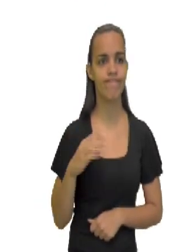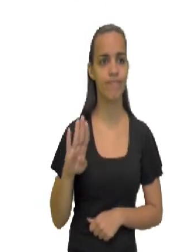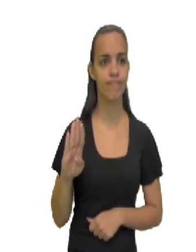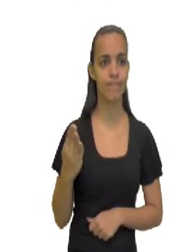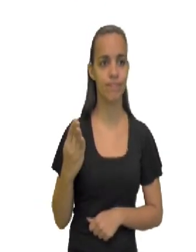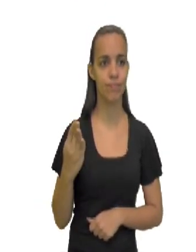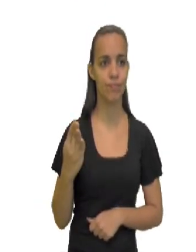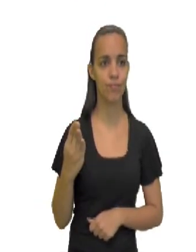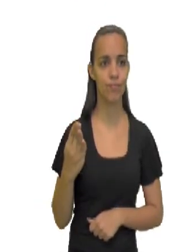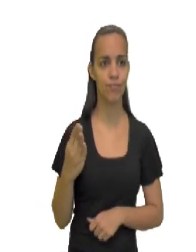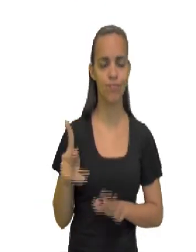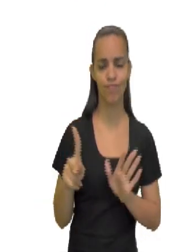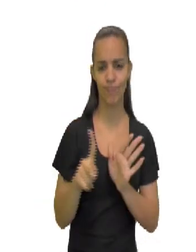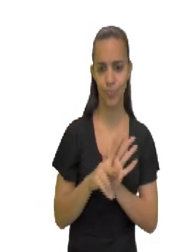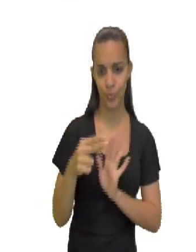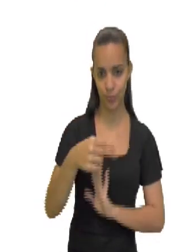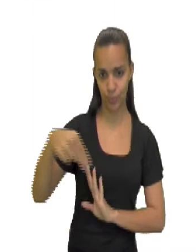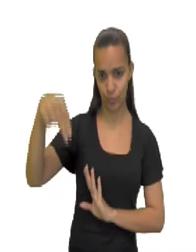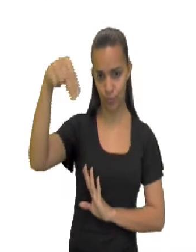do Atlântico,